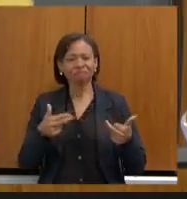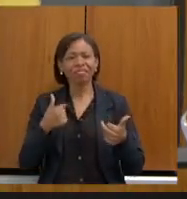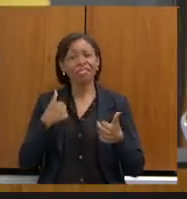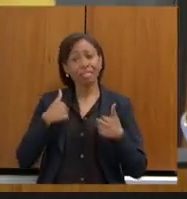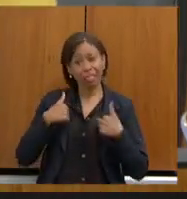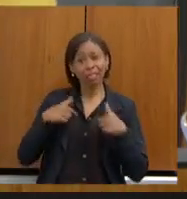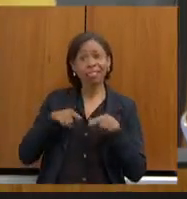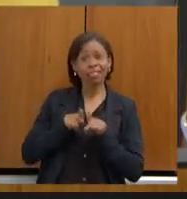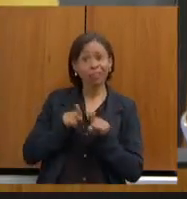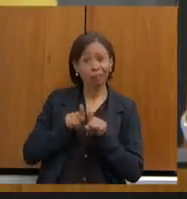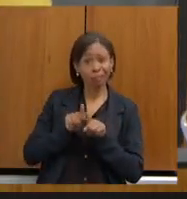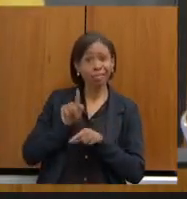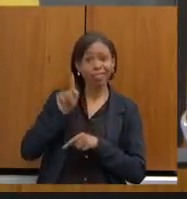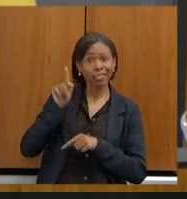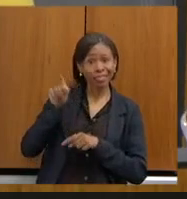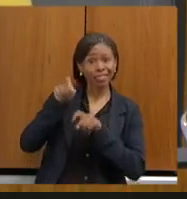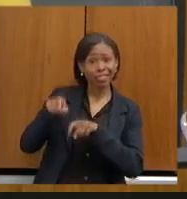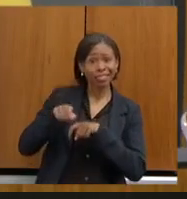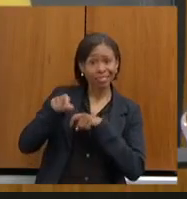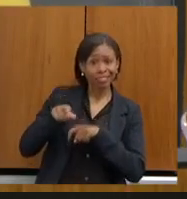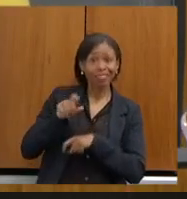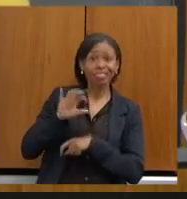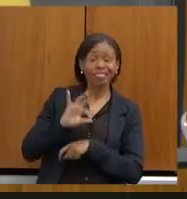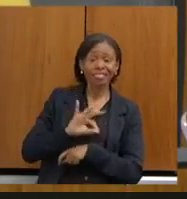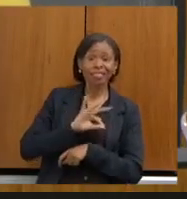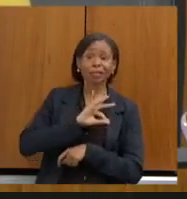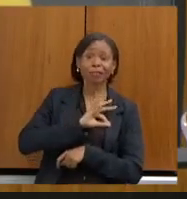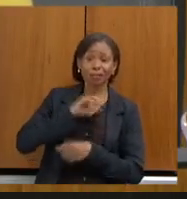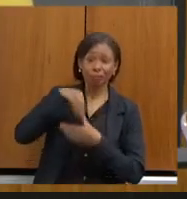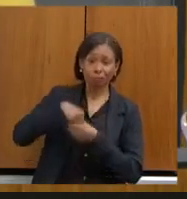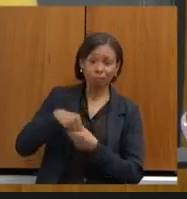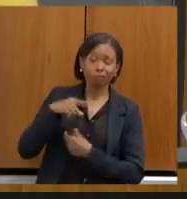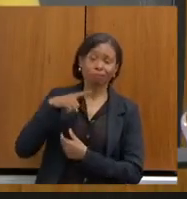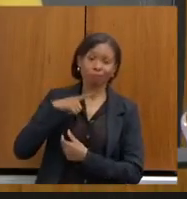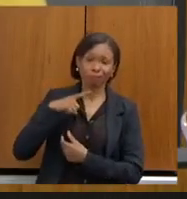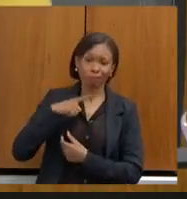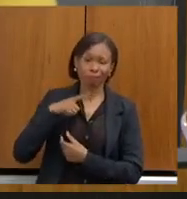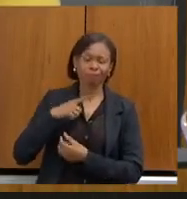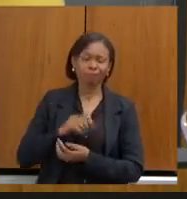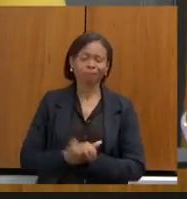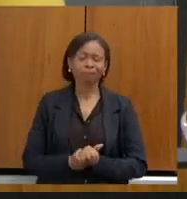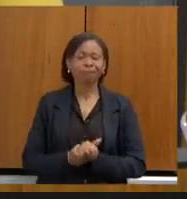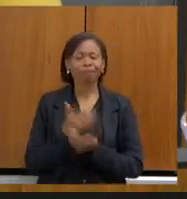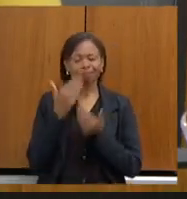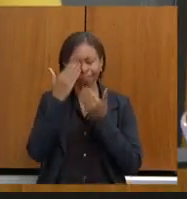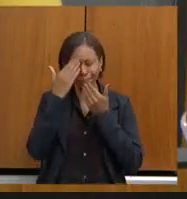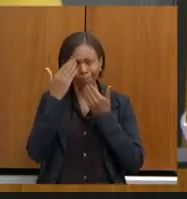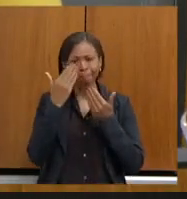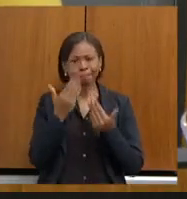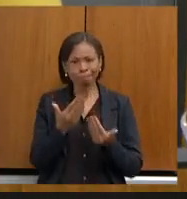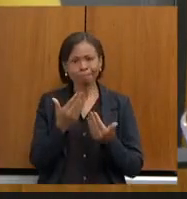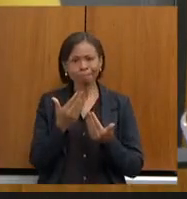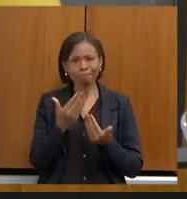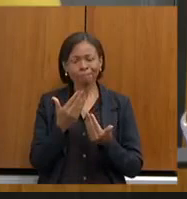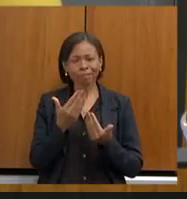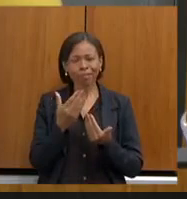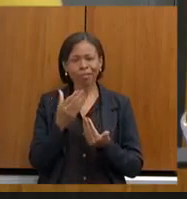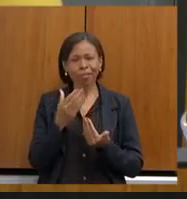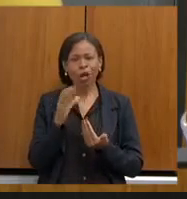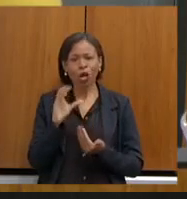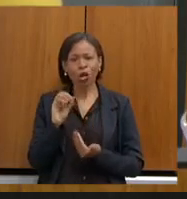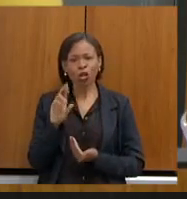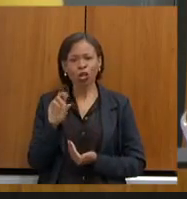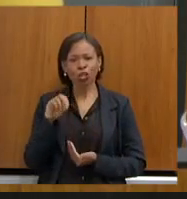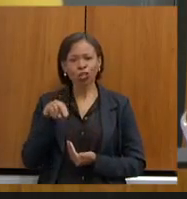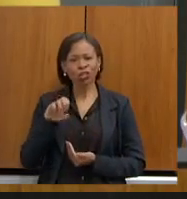viaturas rurais lá na Polícia Militar é queria agradecer viu Coronel Rodrigues pelo